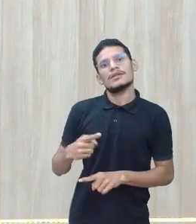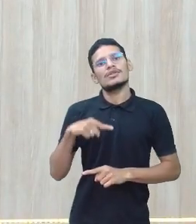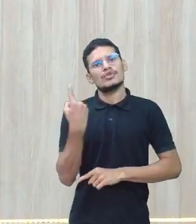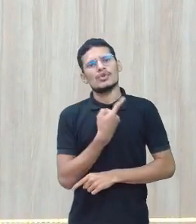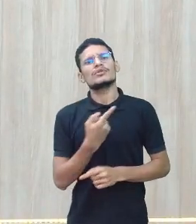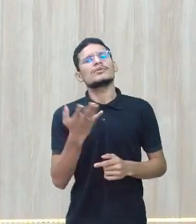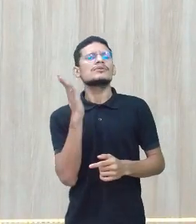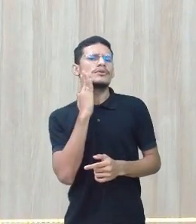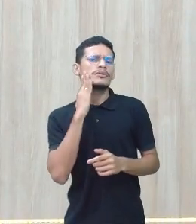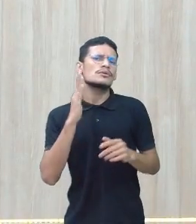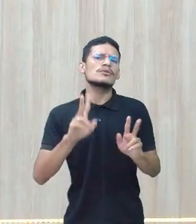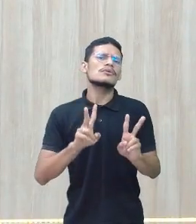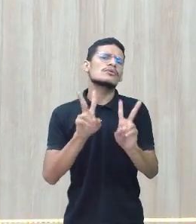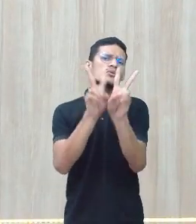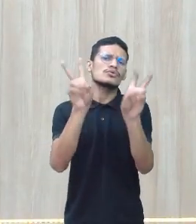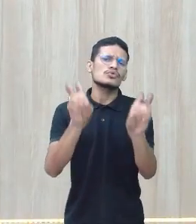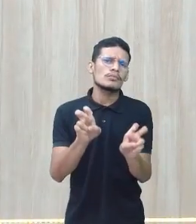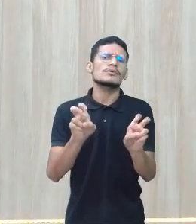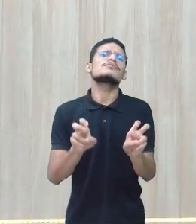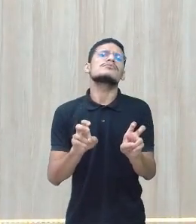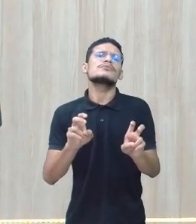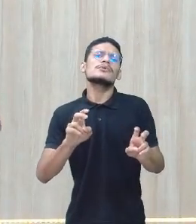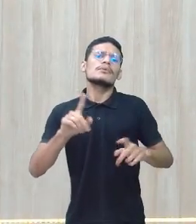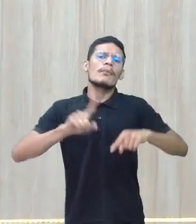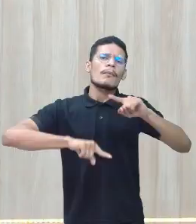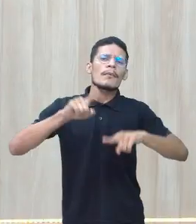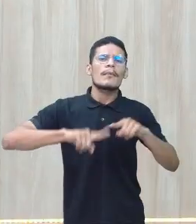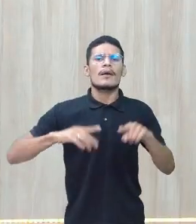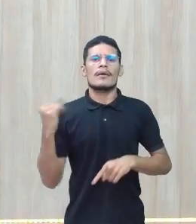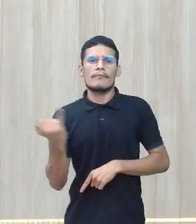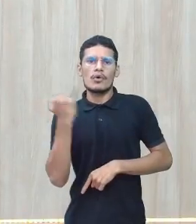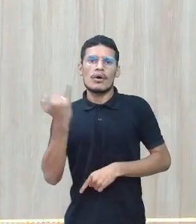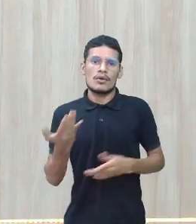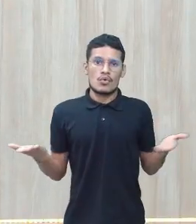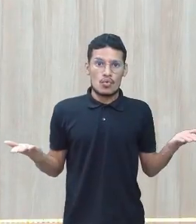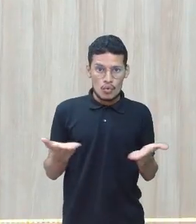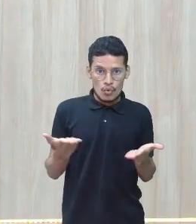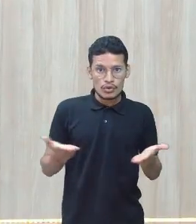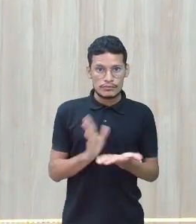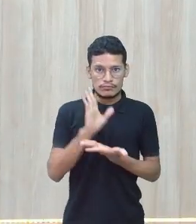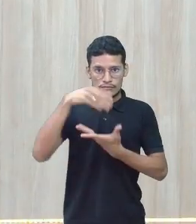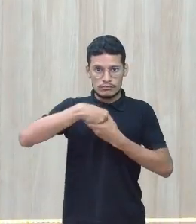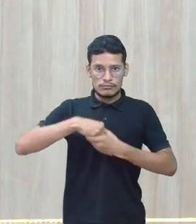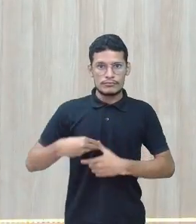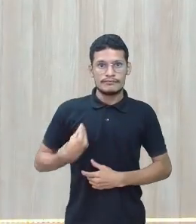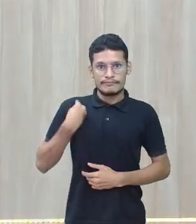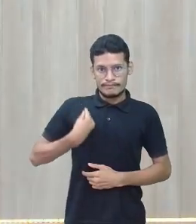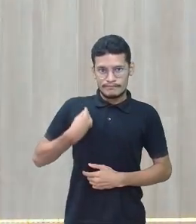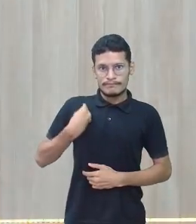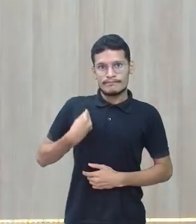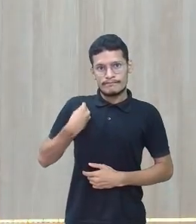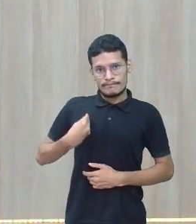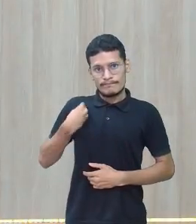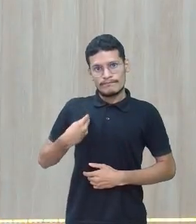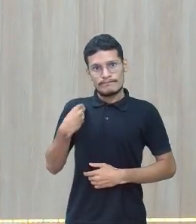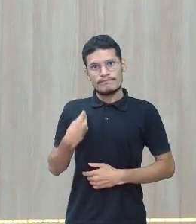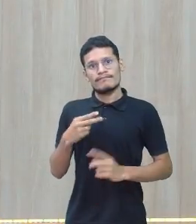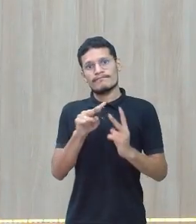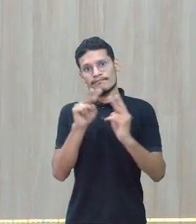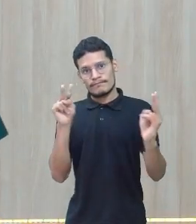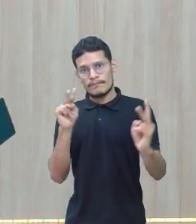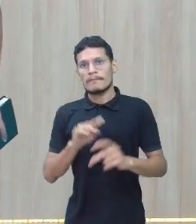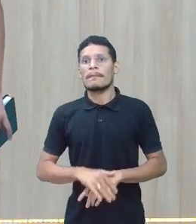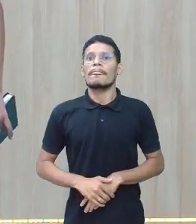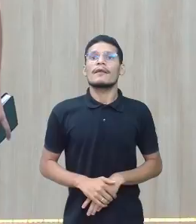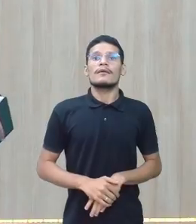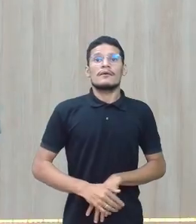aspectos desse recurso tão importante nos dias de hoje online, tá certo? Então, agora que